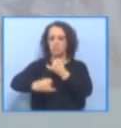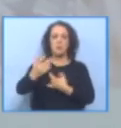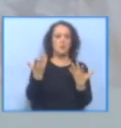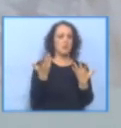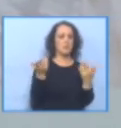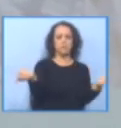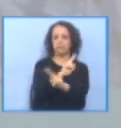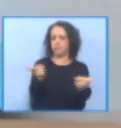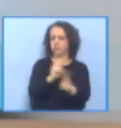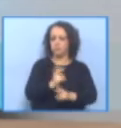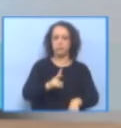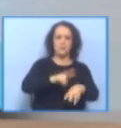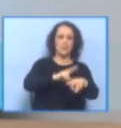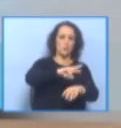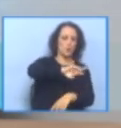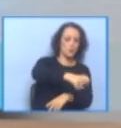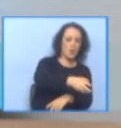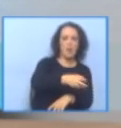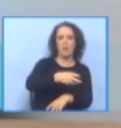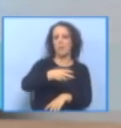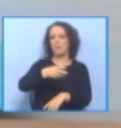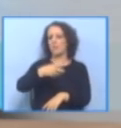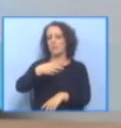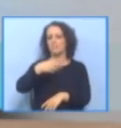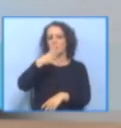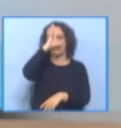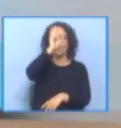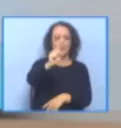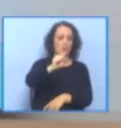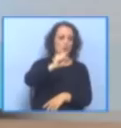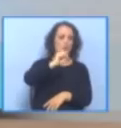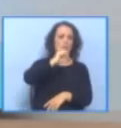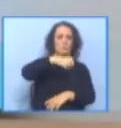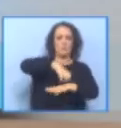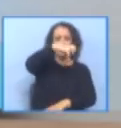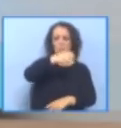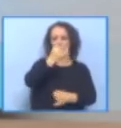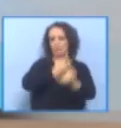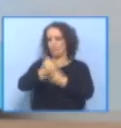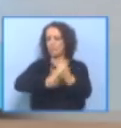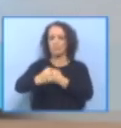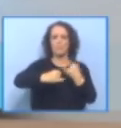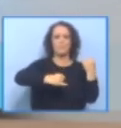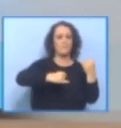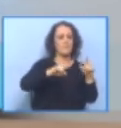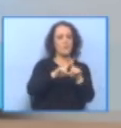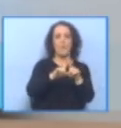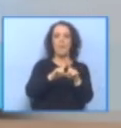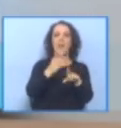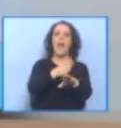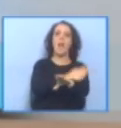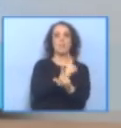várias direções gerais, mudanças de ministérios, sucessivamente, aquilo que era um